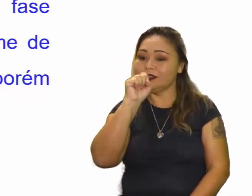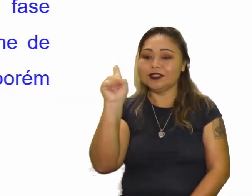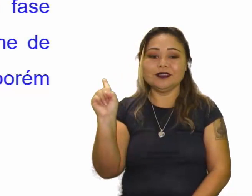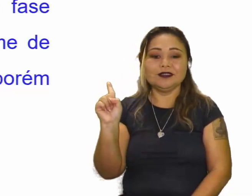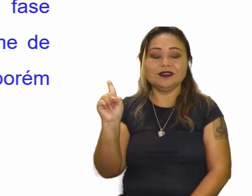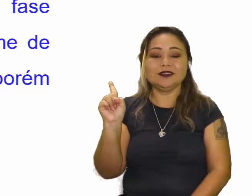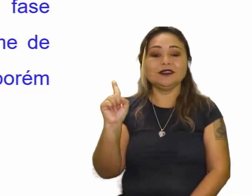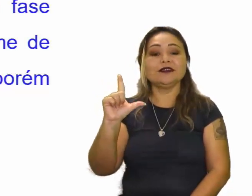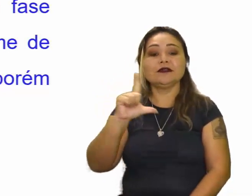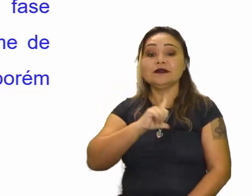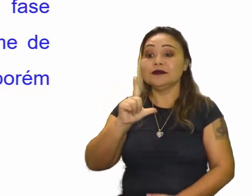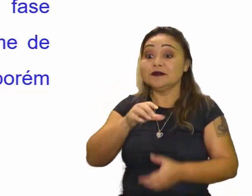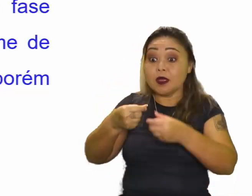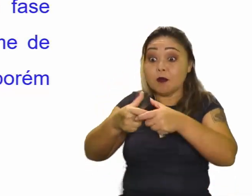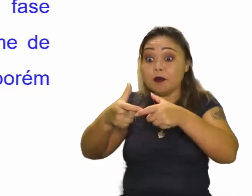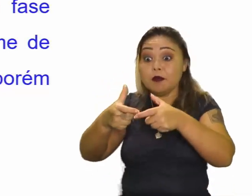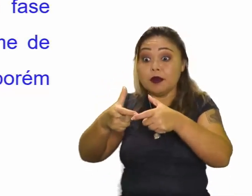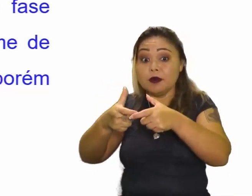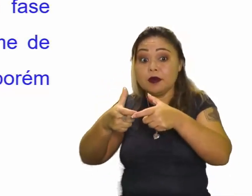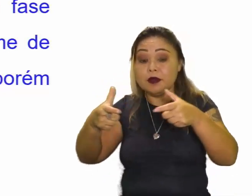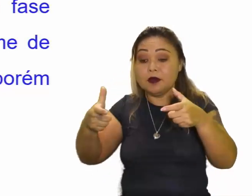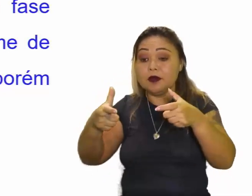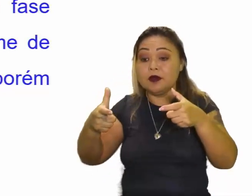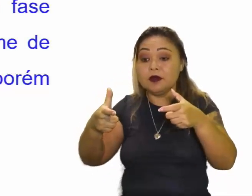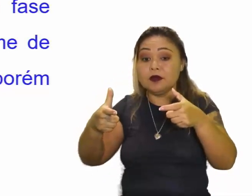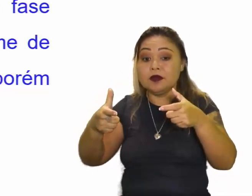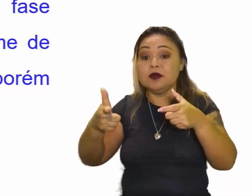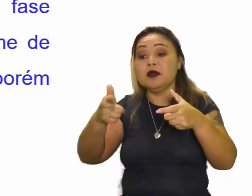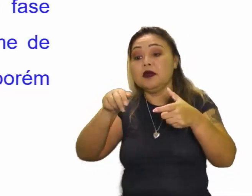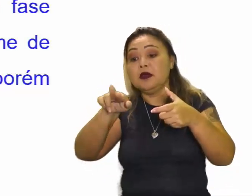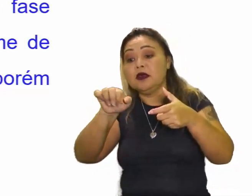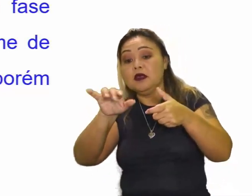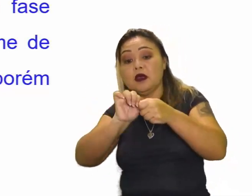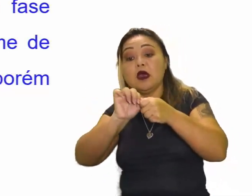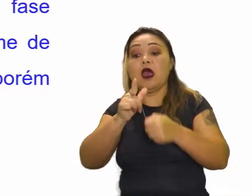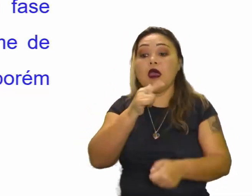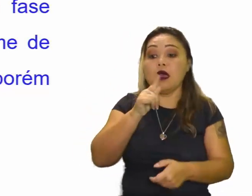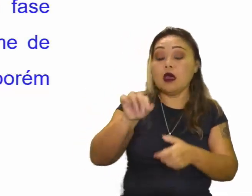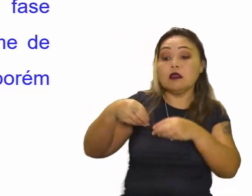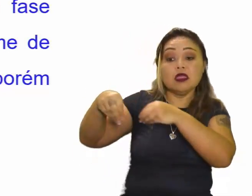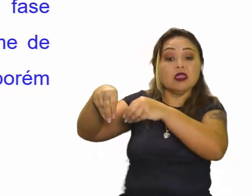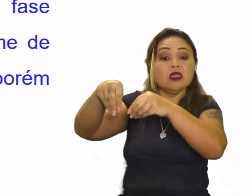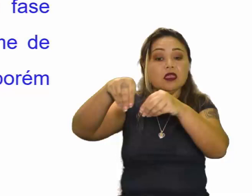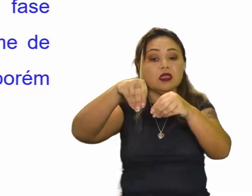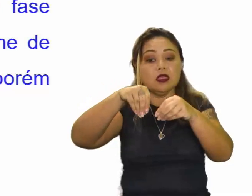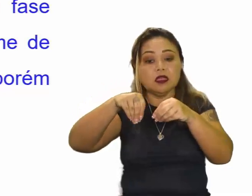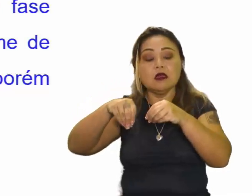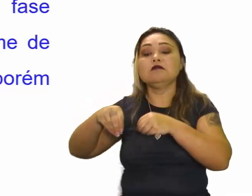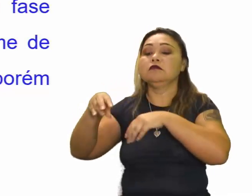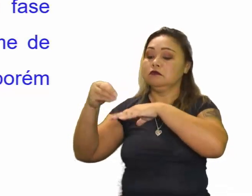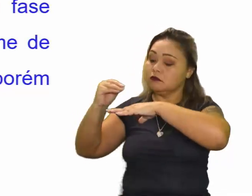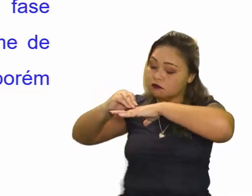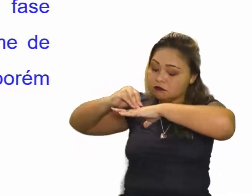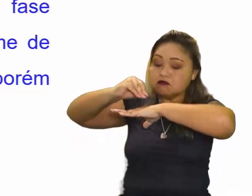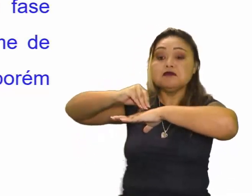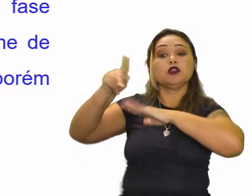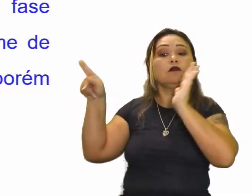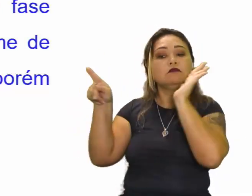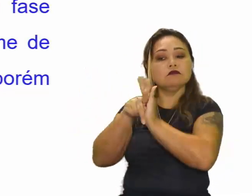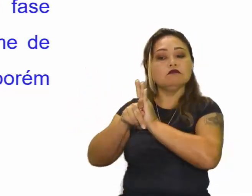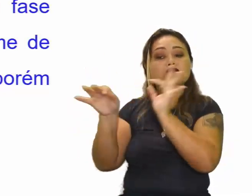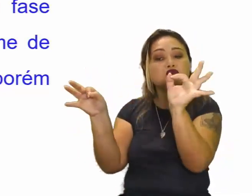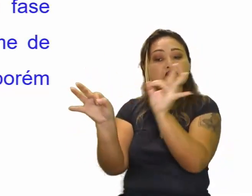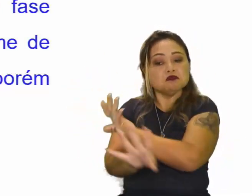Então, nós temos uma maior parte é girino, aquática e outra é terrestre. Rã propriamente dita,